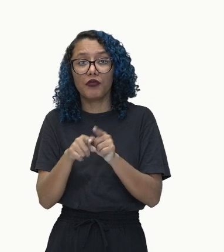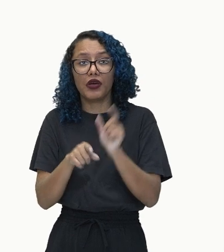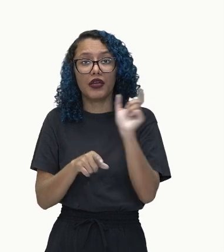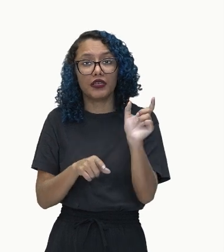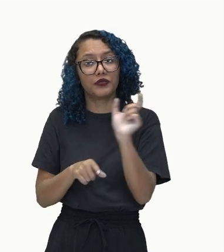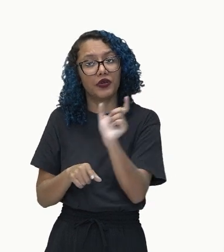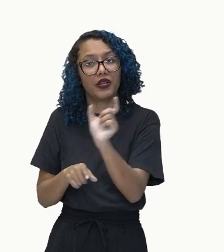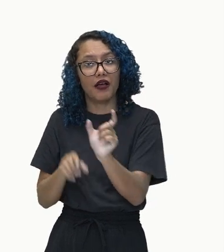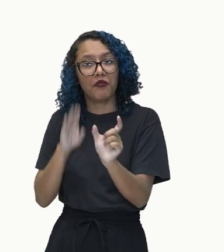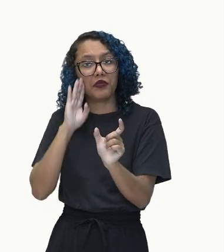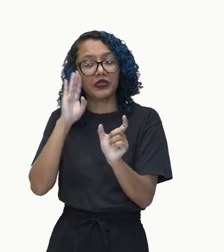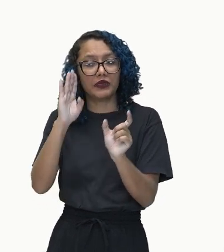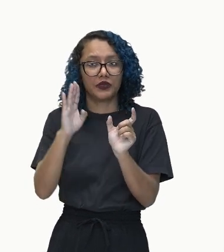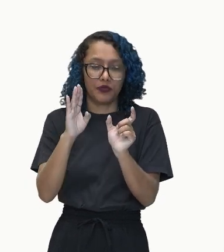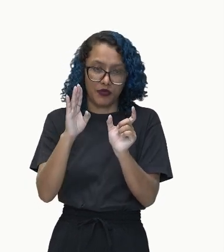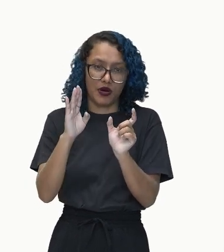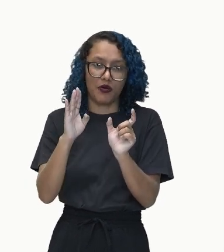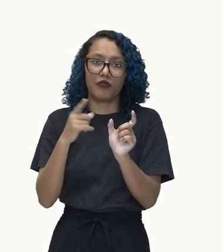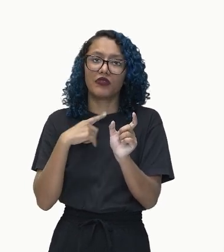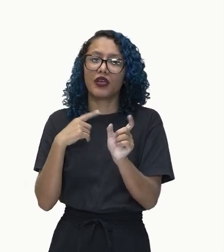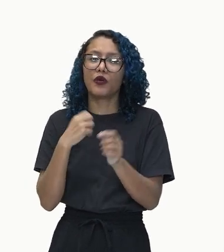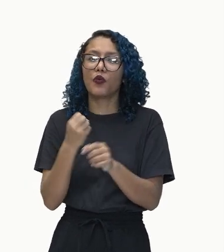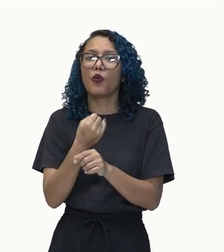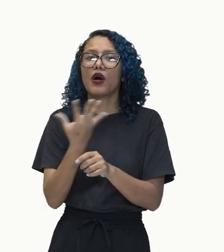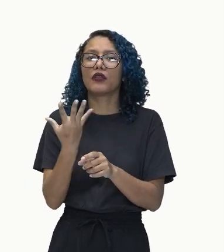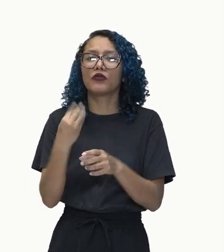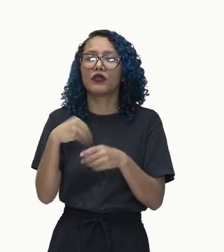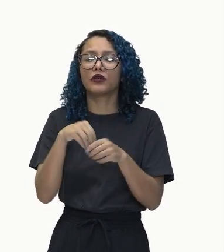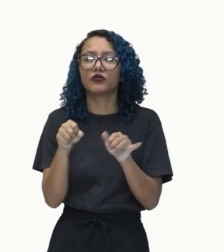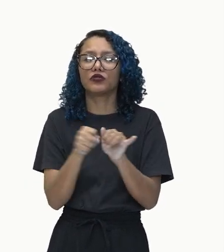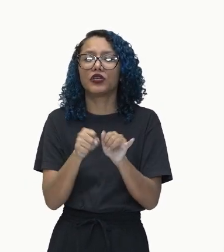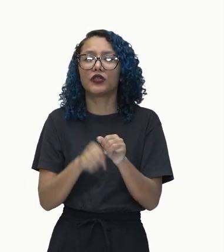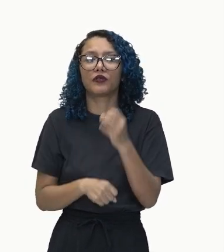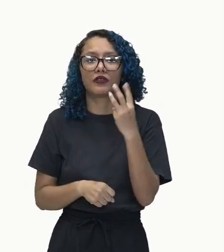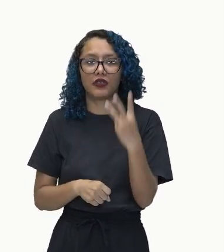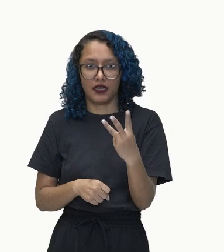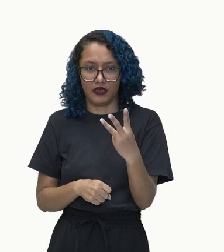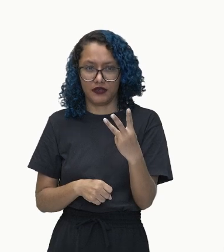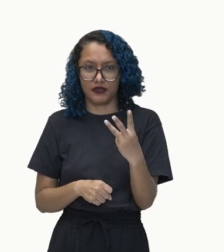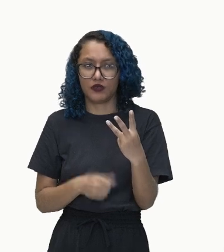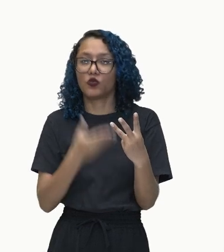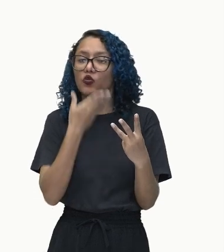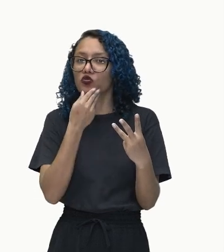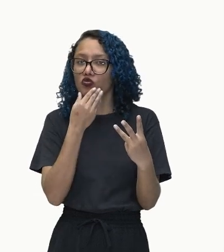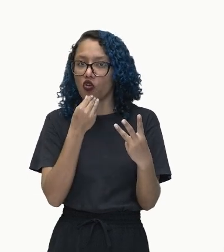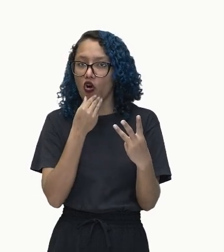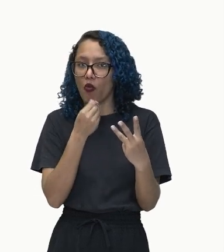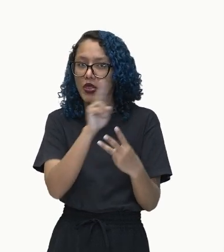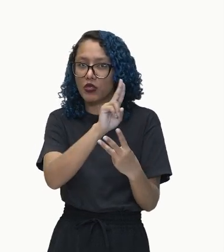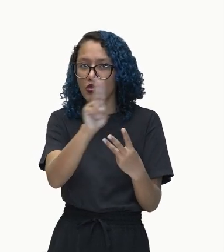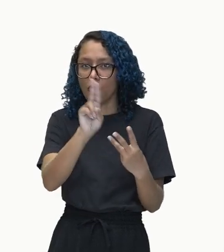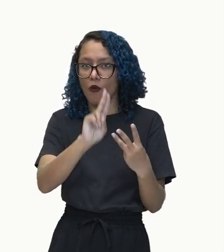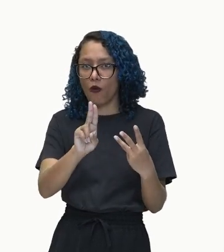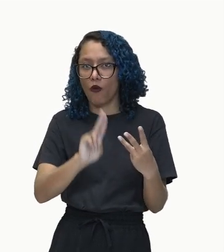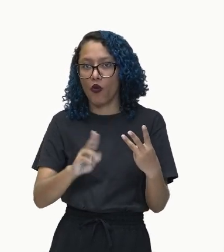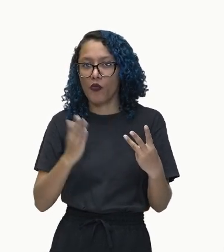nós temos 3 núcleos, Gabigol, Pedro e Arrascaeta, os núcleos do sujeito.